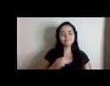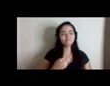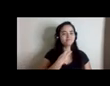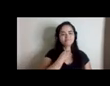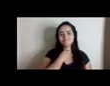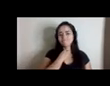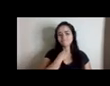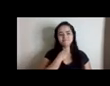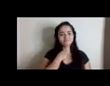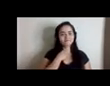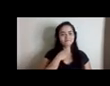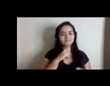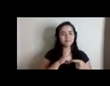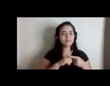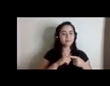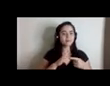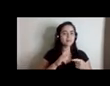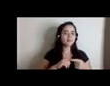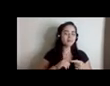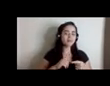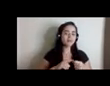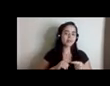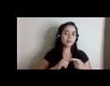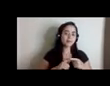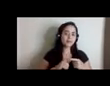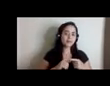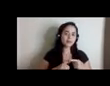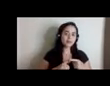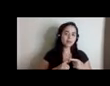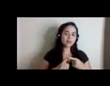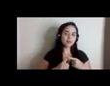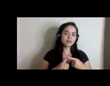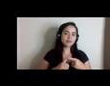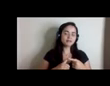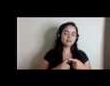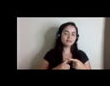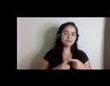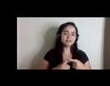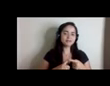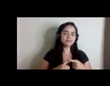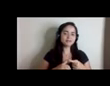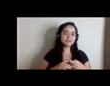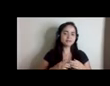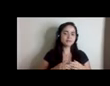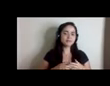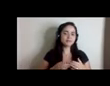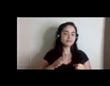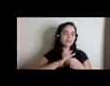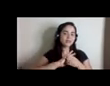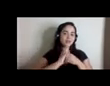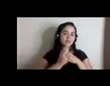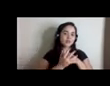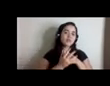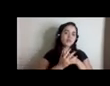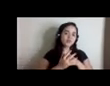impossibilitada, né, pelo menos fisicamente, impossibilitada diante da natureza